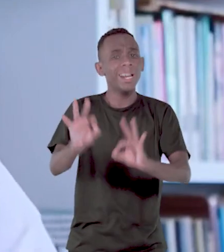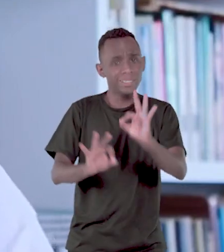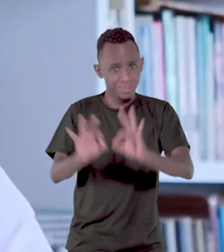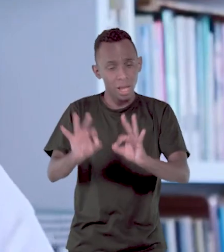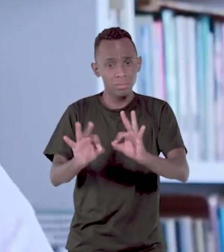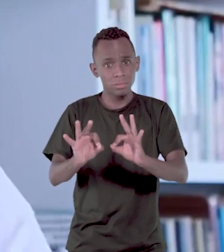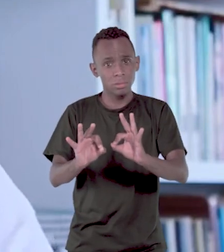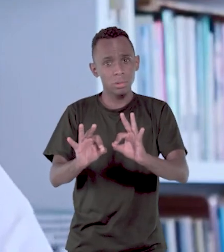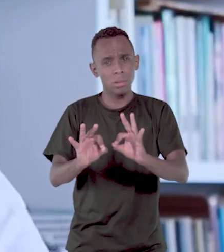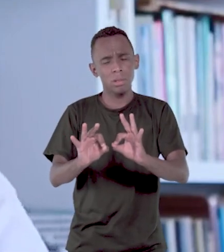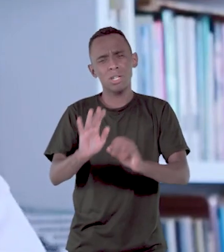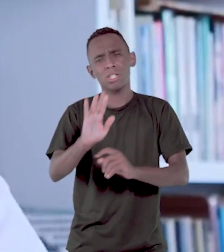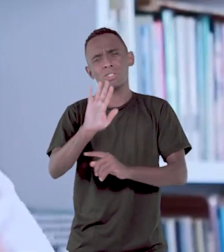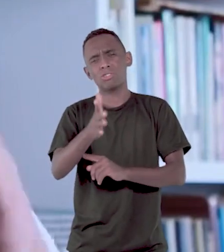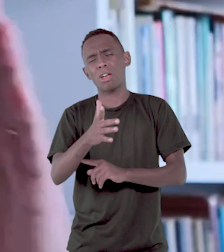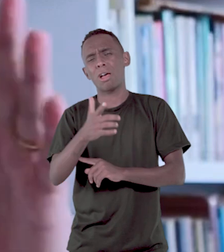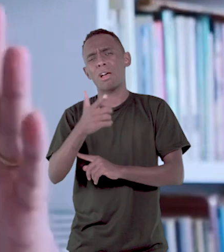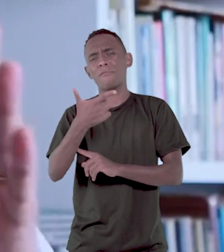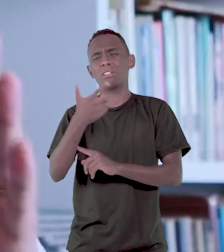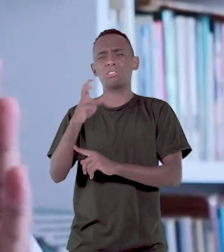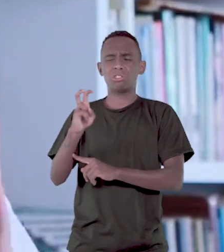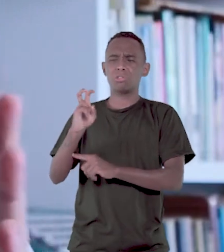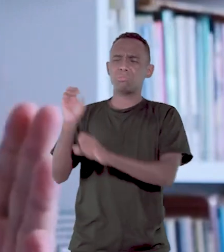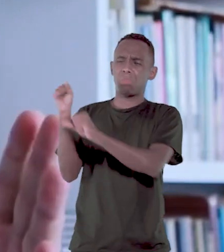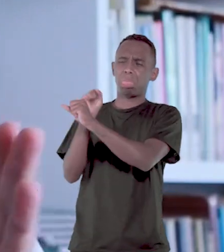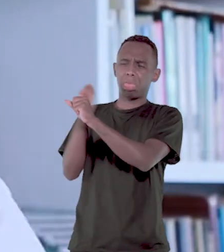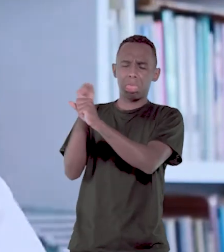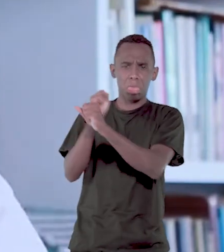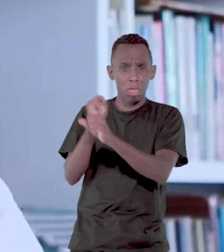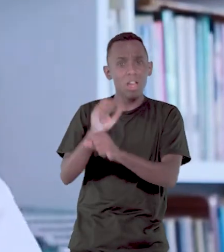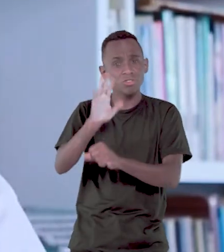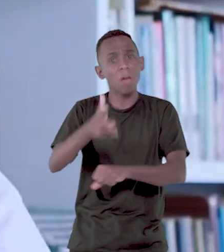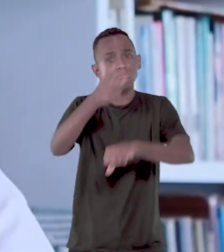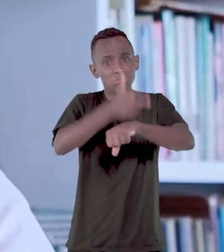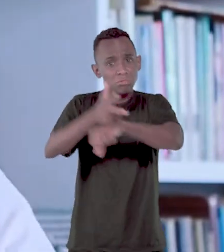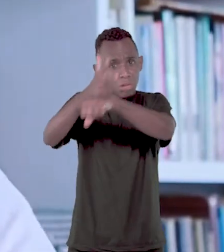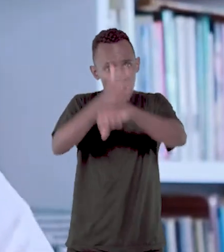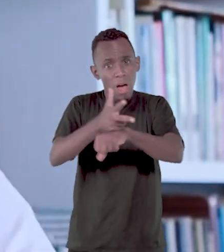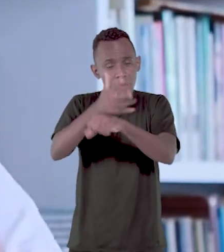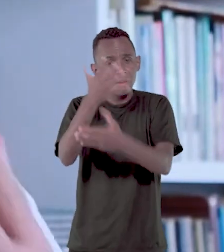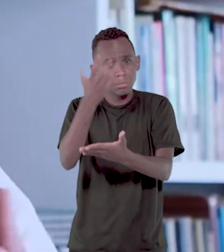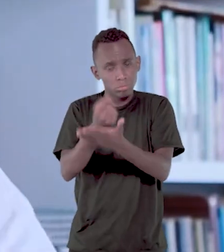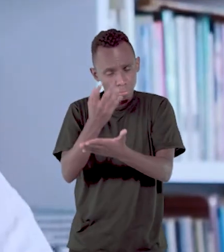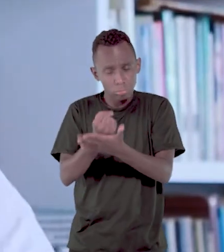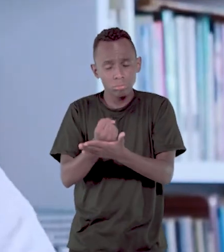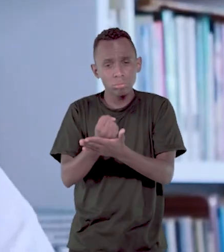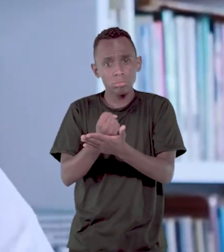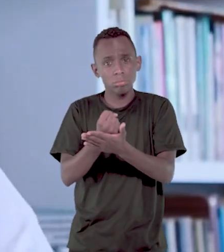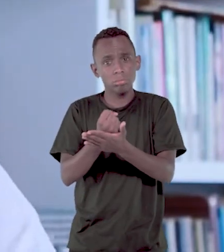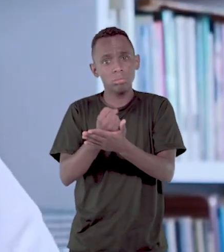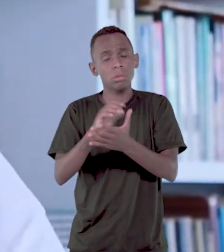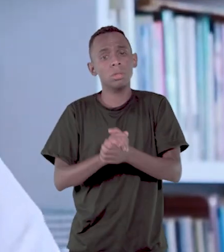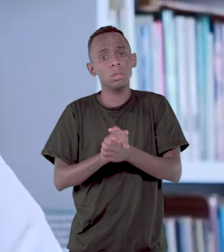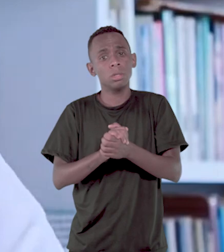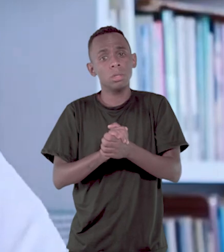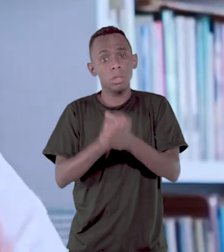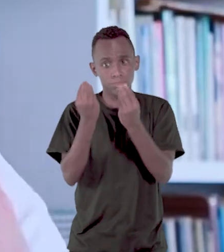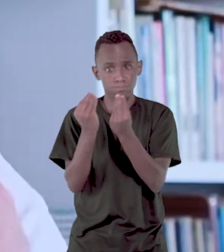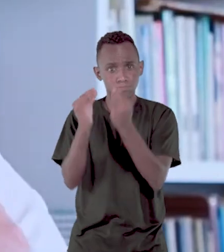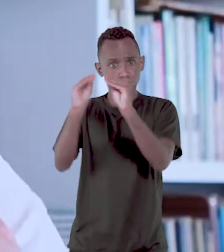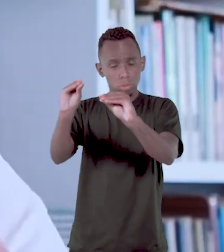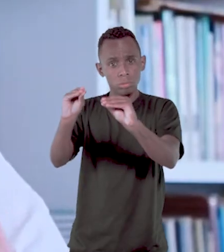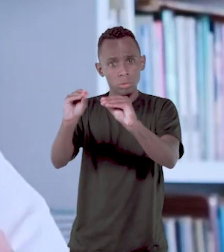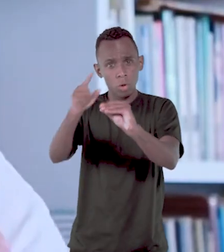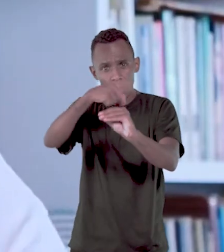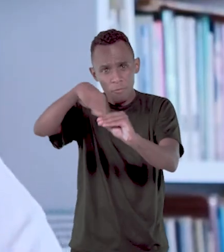vista da logística, porque já há uns 25, 30 anos a gente grava os programas que a gente realiza presencialmente e